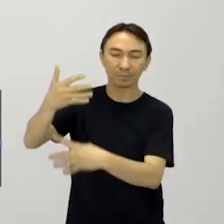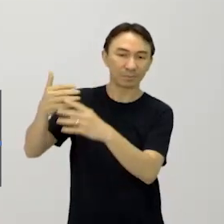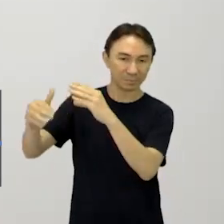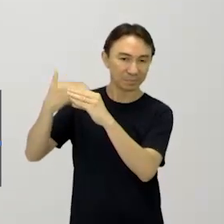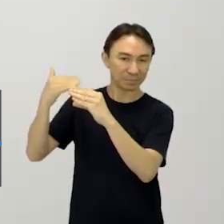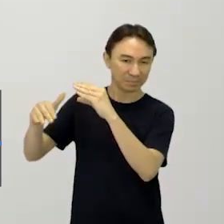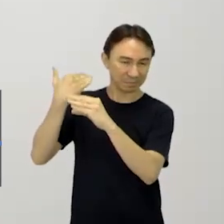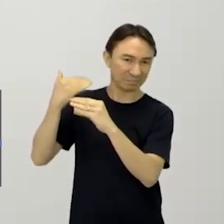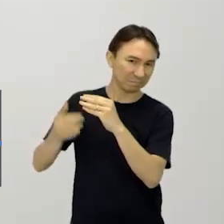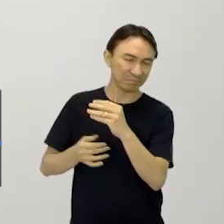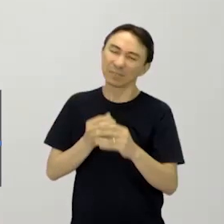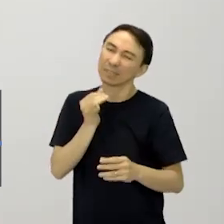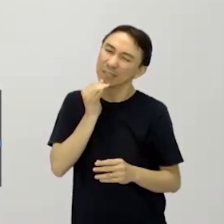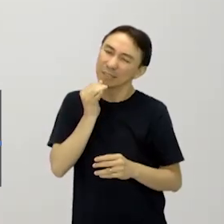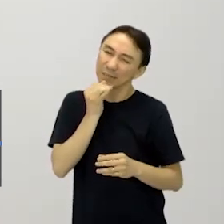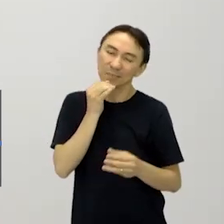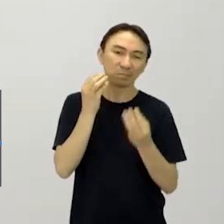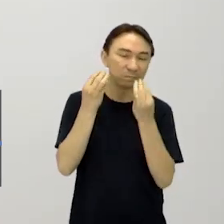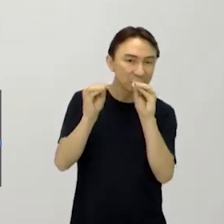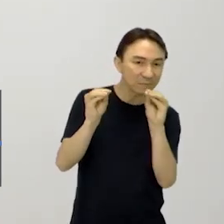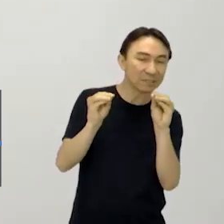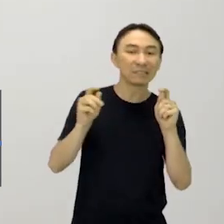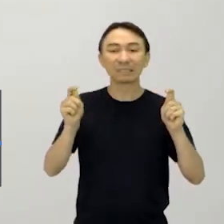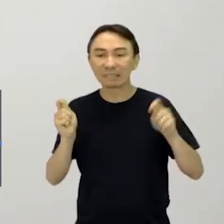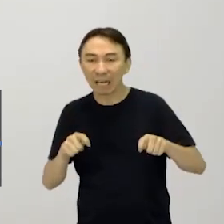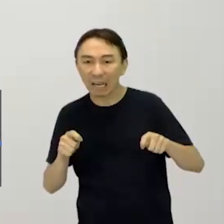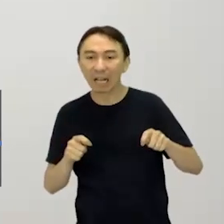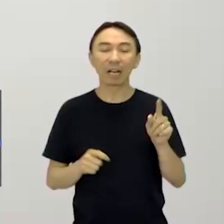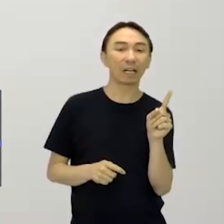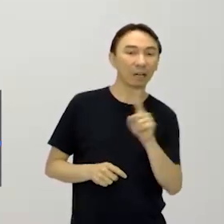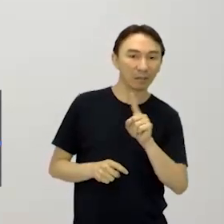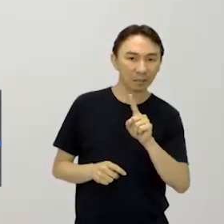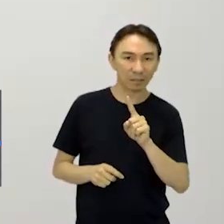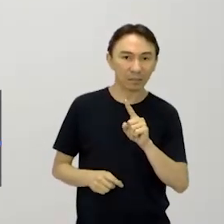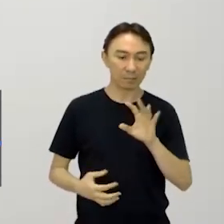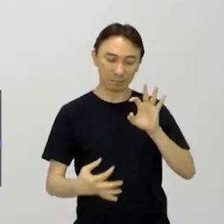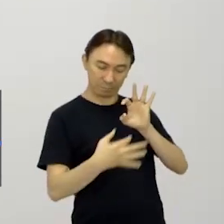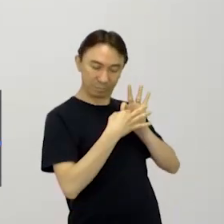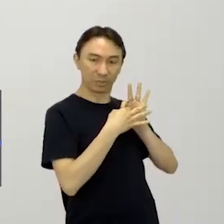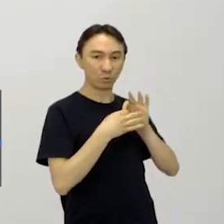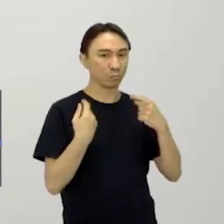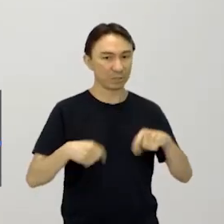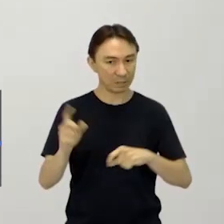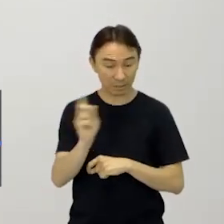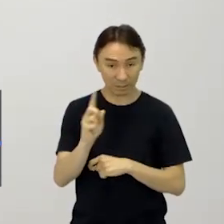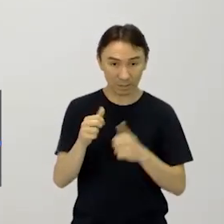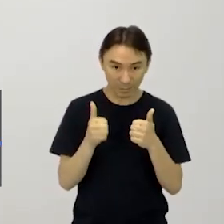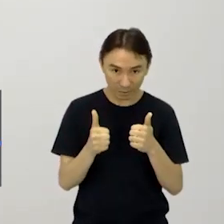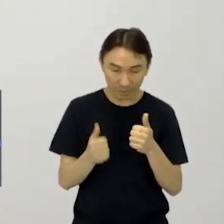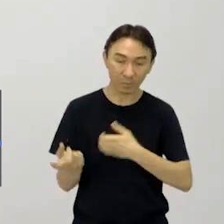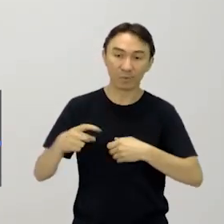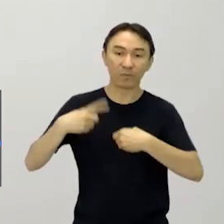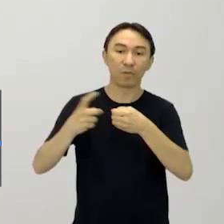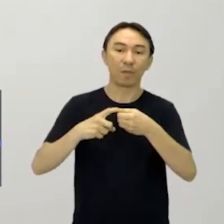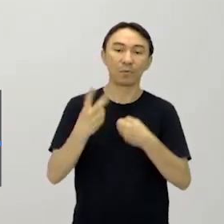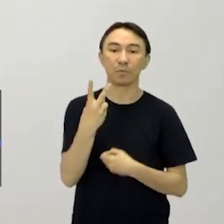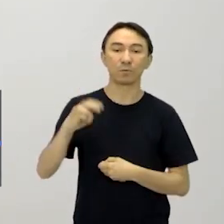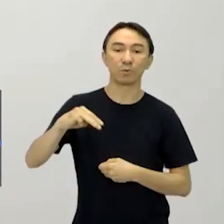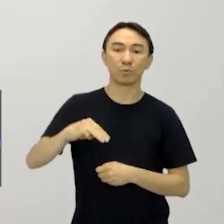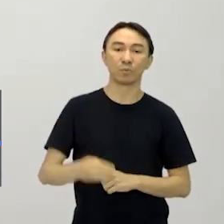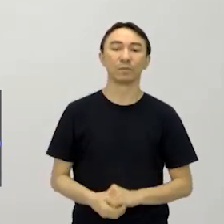algum exemplo, alguma coisa que você pode construir que seja uma não recursiva. E a gente já volta, vocês têm aí mais 2 minutinhos.